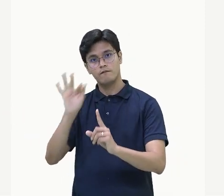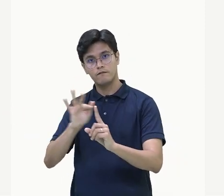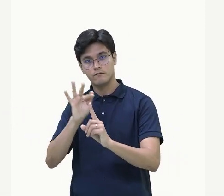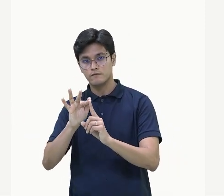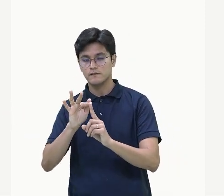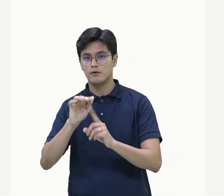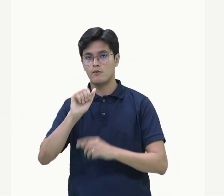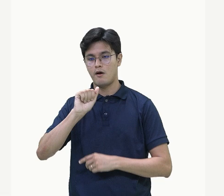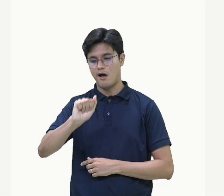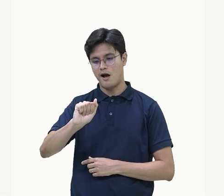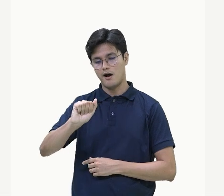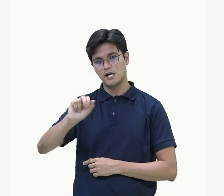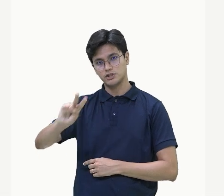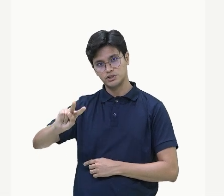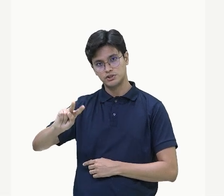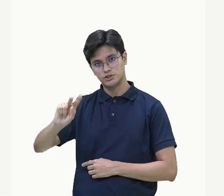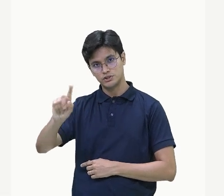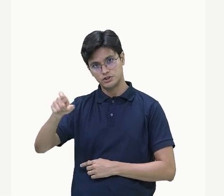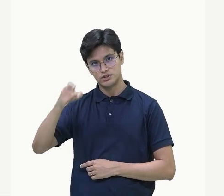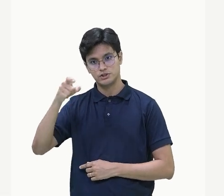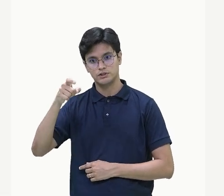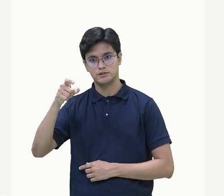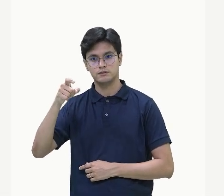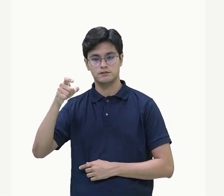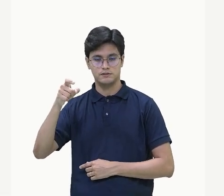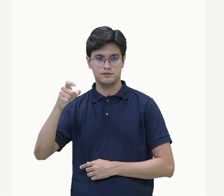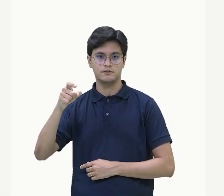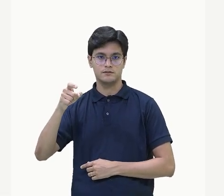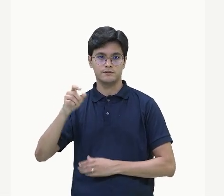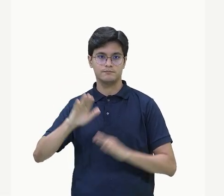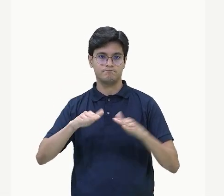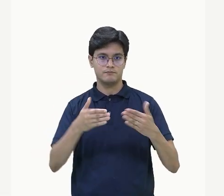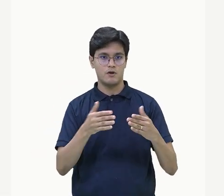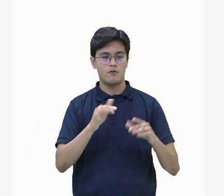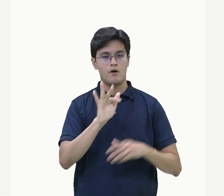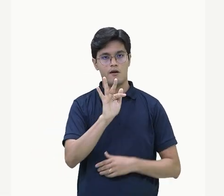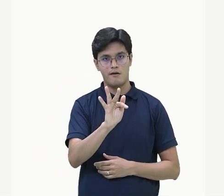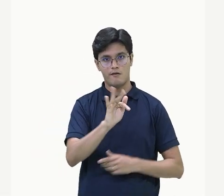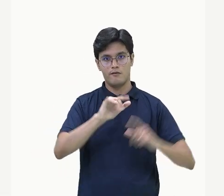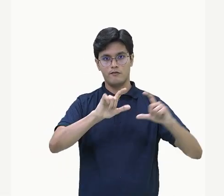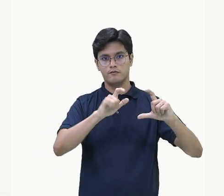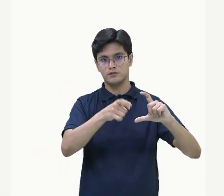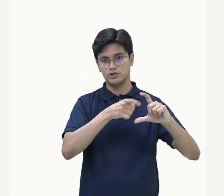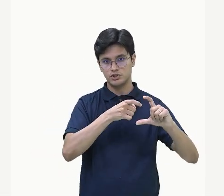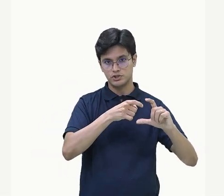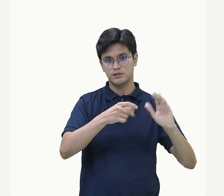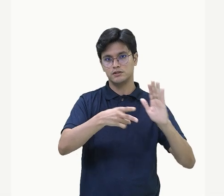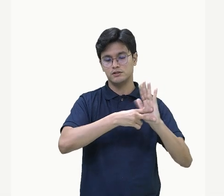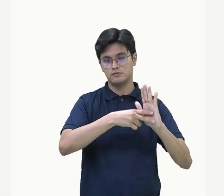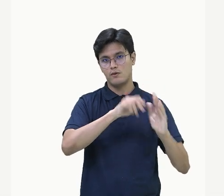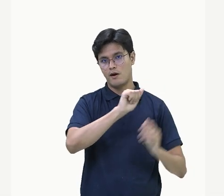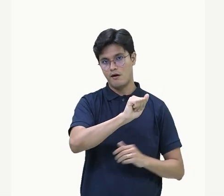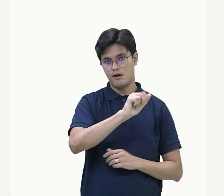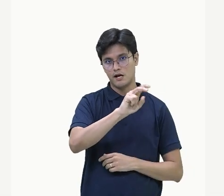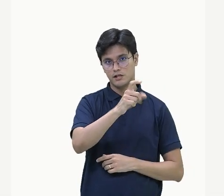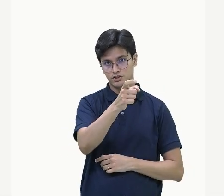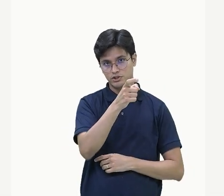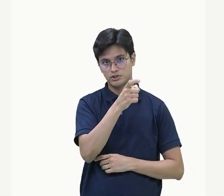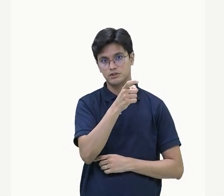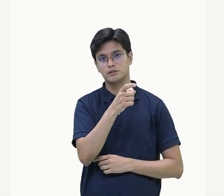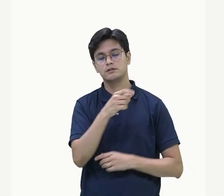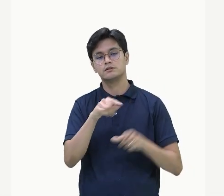a x, f de x igual a elevado a x, que é uma função exponencial, e